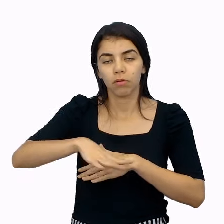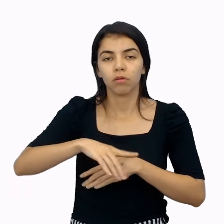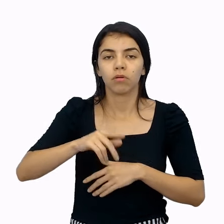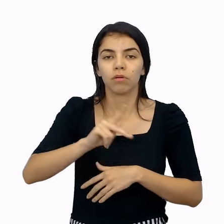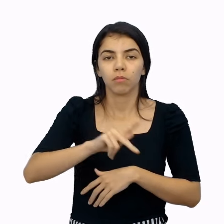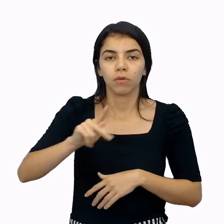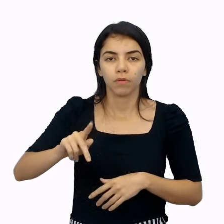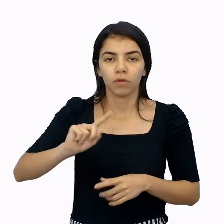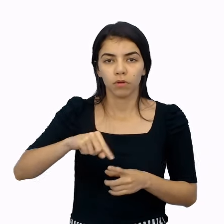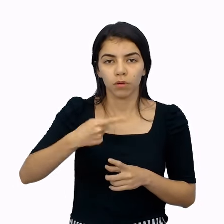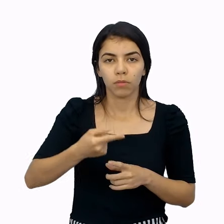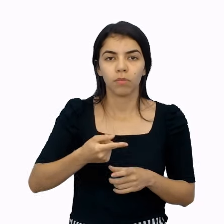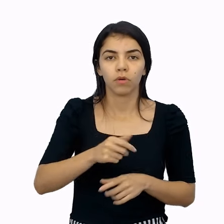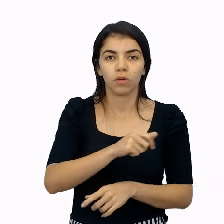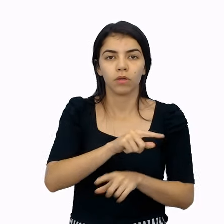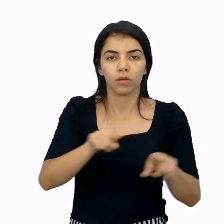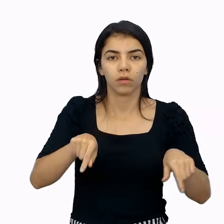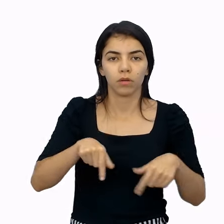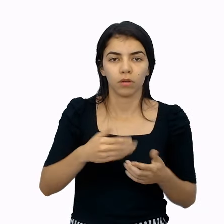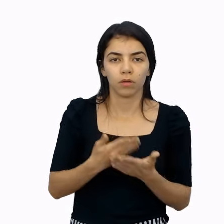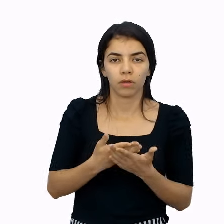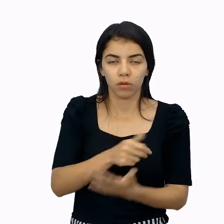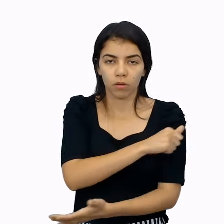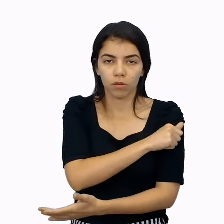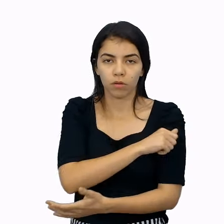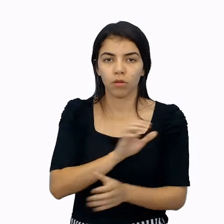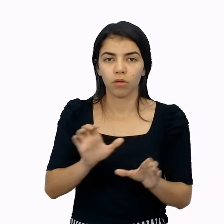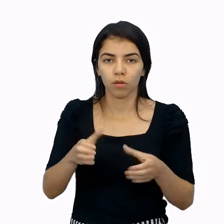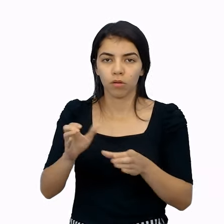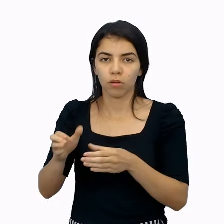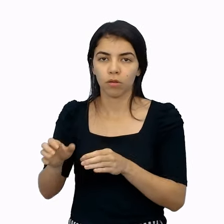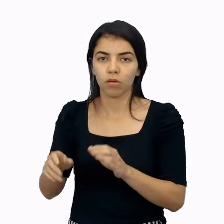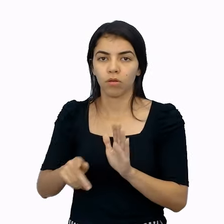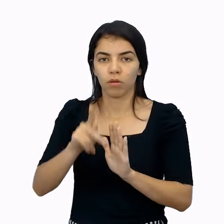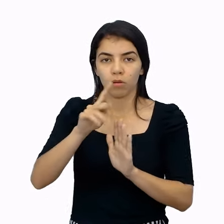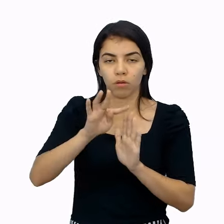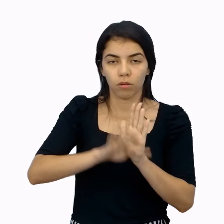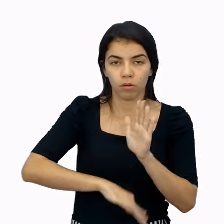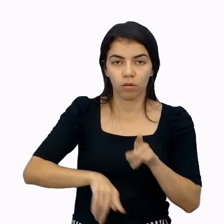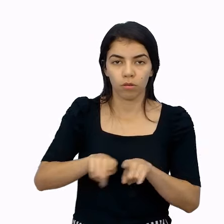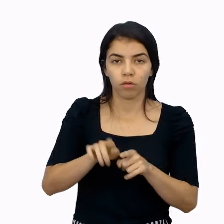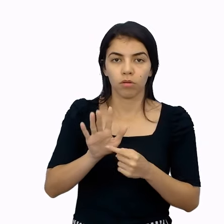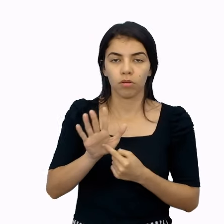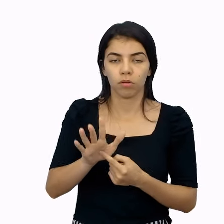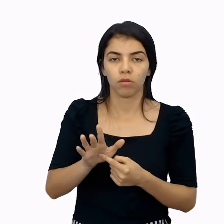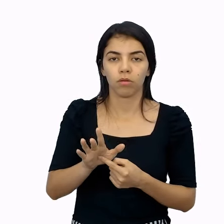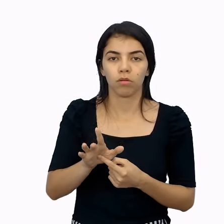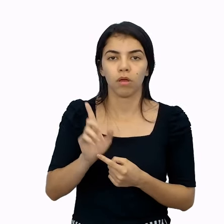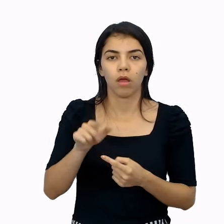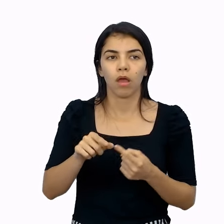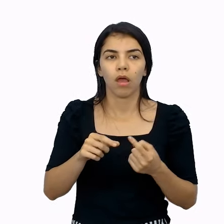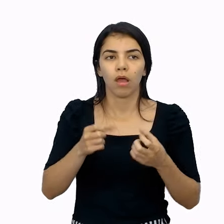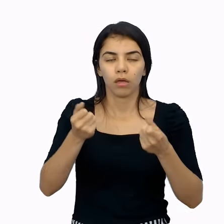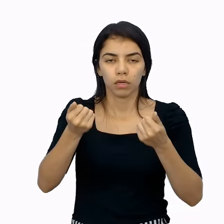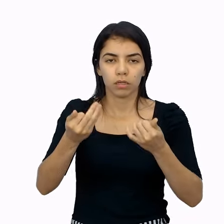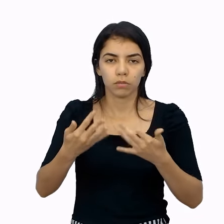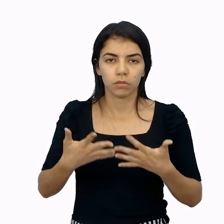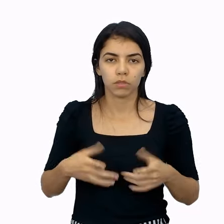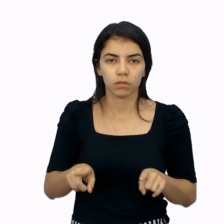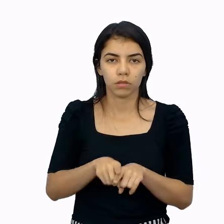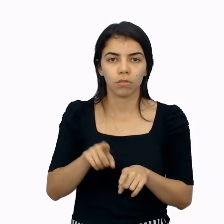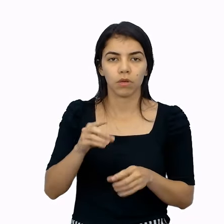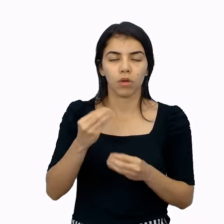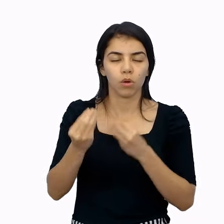deverá organizar um mural, de modo que cada grupo exponha o texto organizado para os demais, com as justificativas do